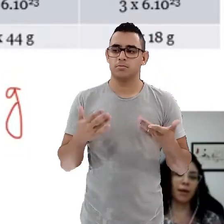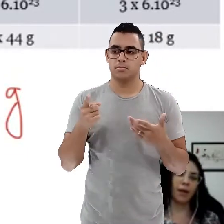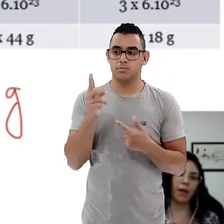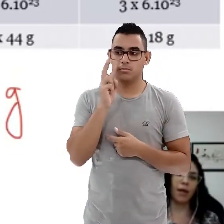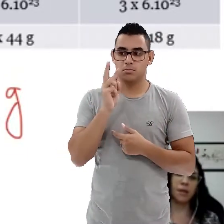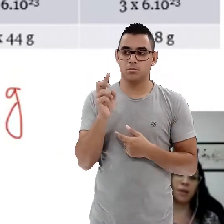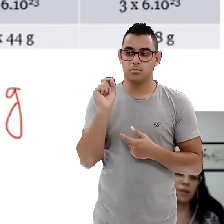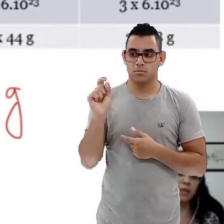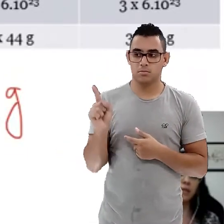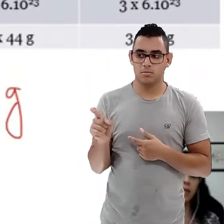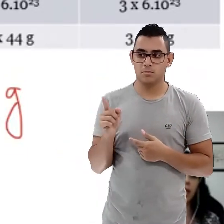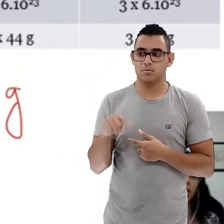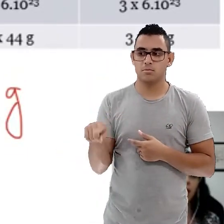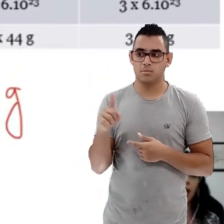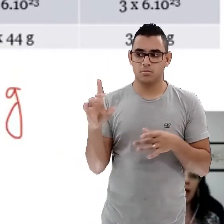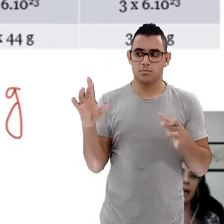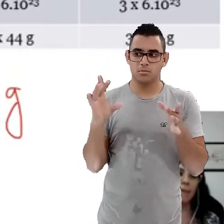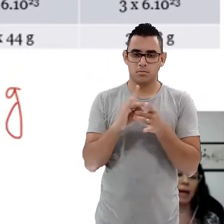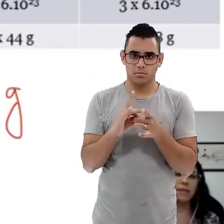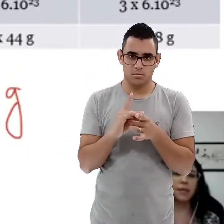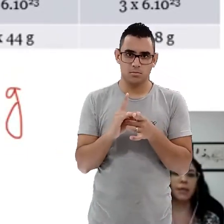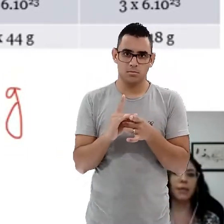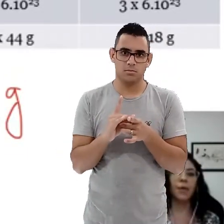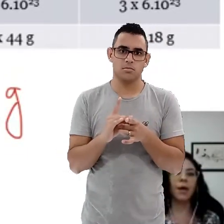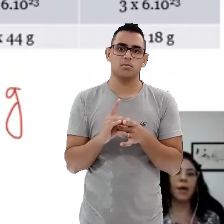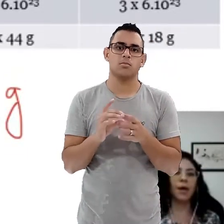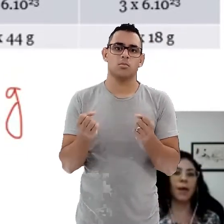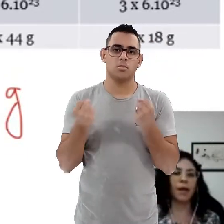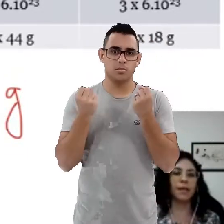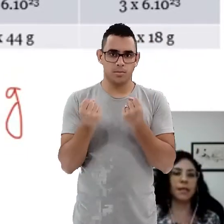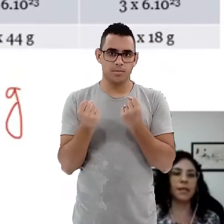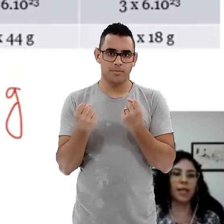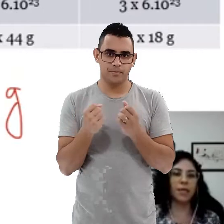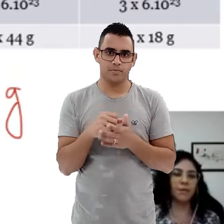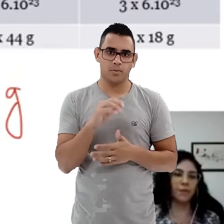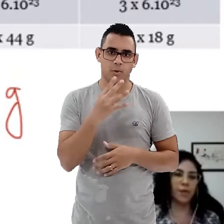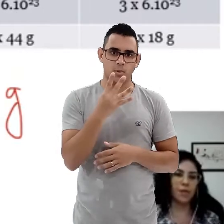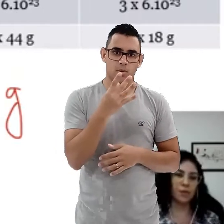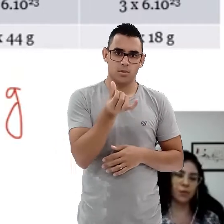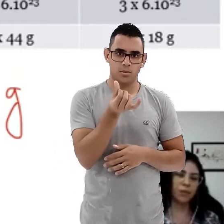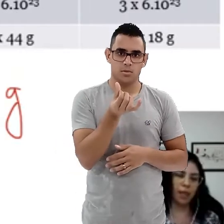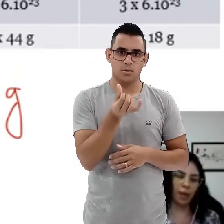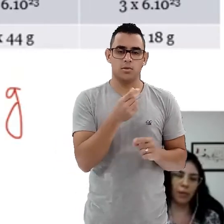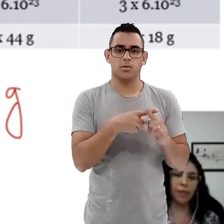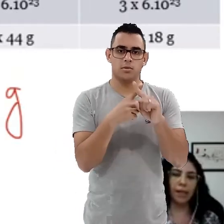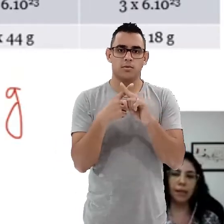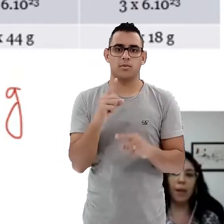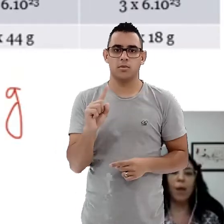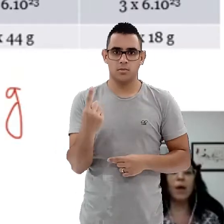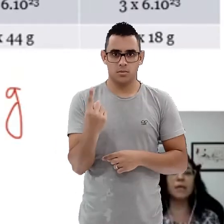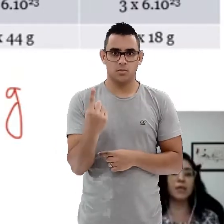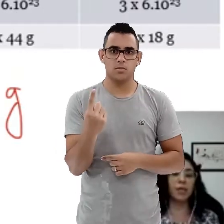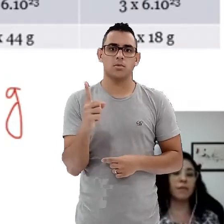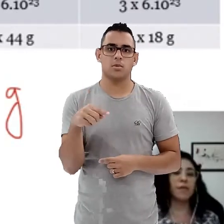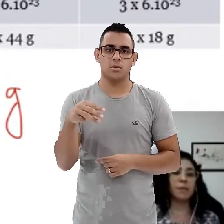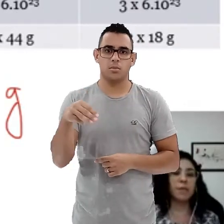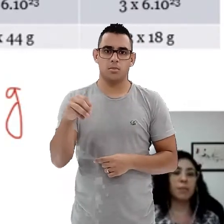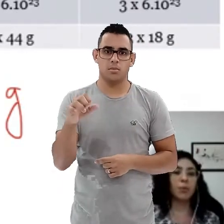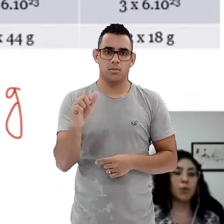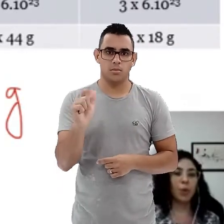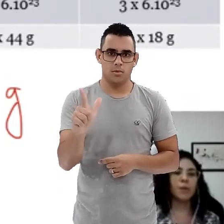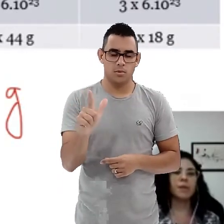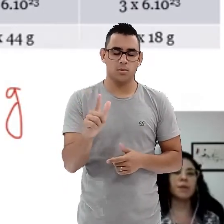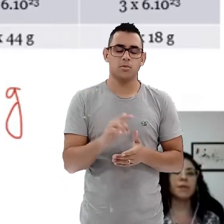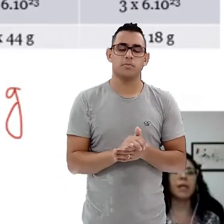está associando, né, a massa, então, 46 vezes 1, né, que é a quantidade de mol. Se a gente tivesse, por